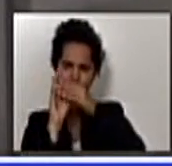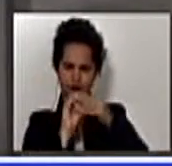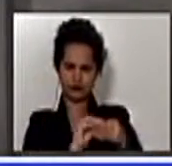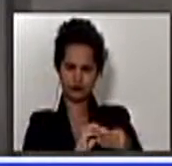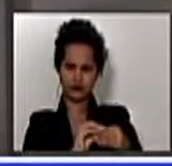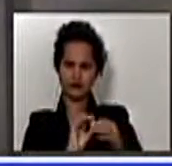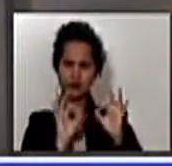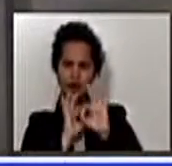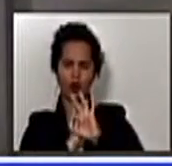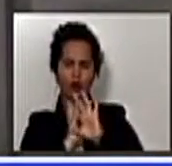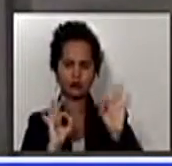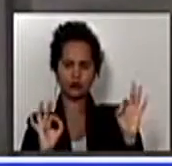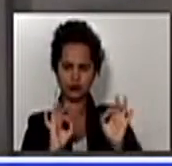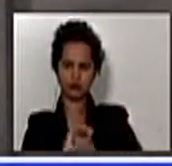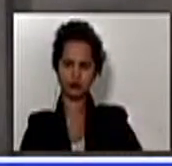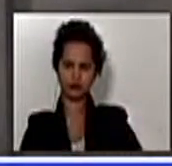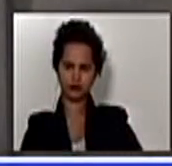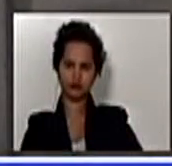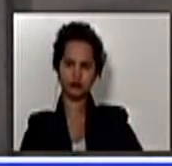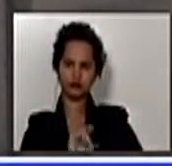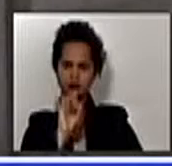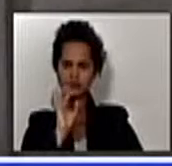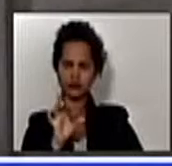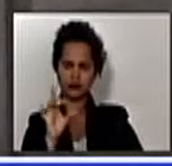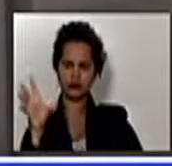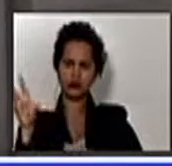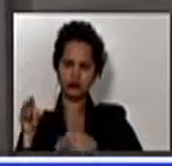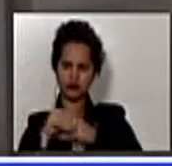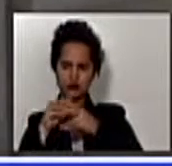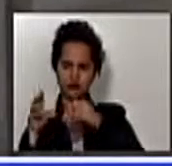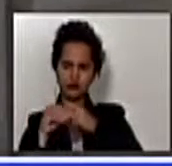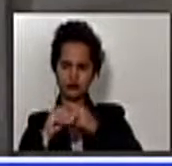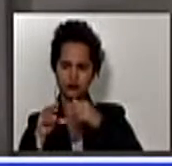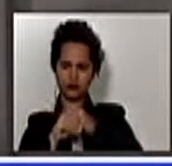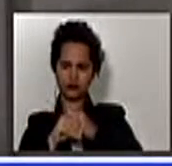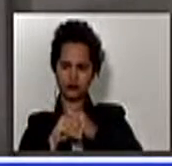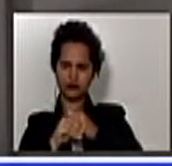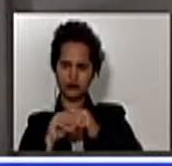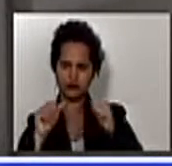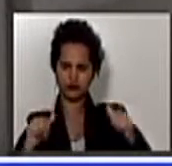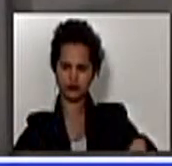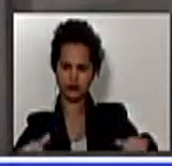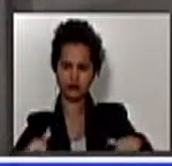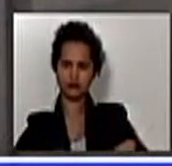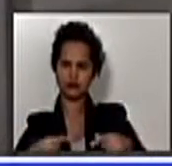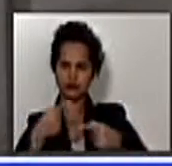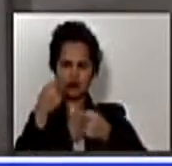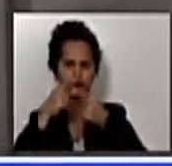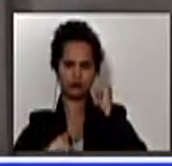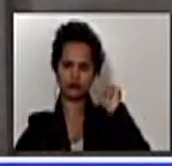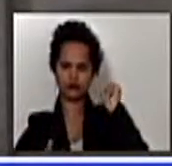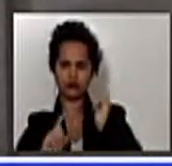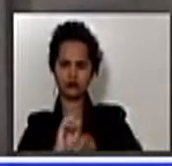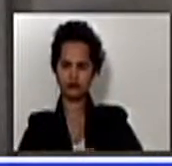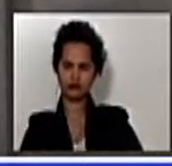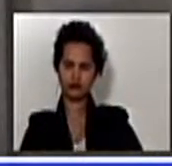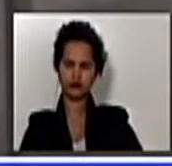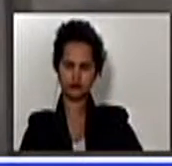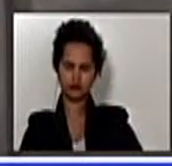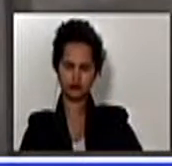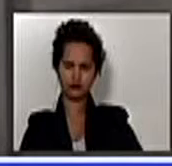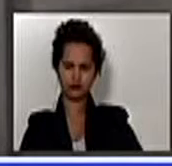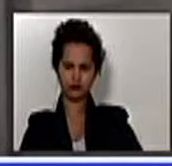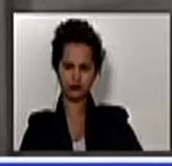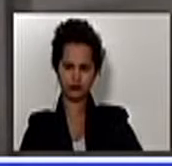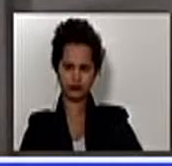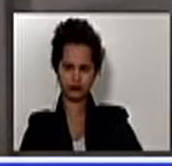ele é perfeito. Só é nesse elemento de despesa que ele realmente, até hoje, ele